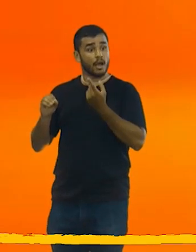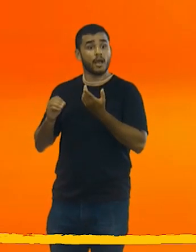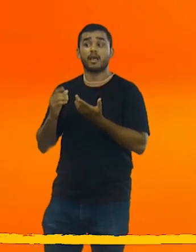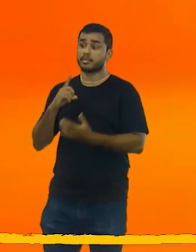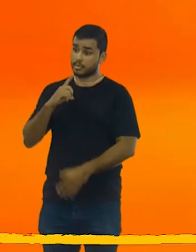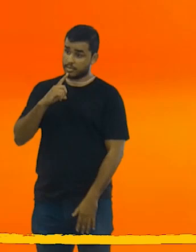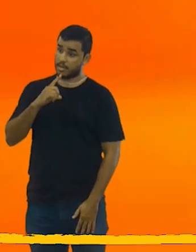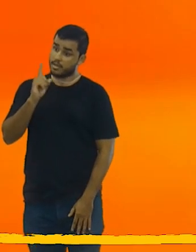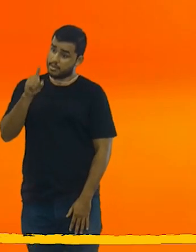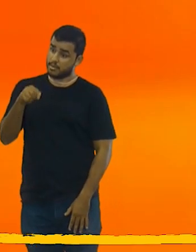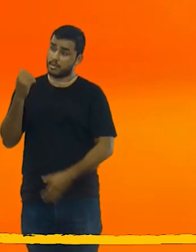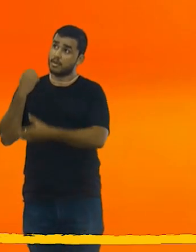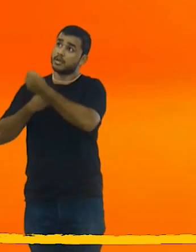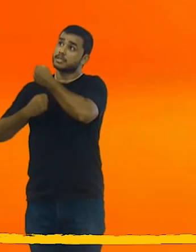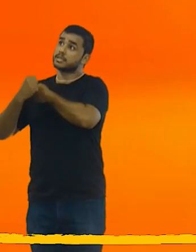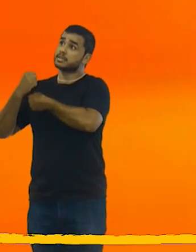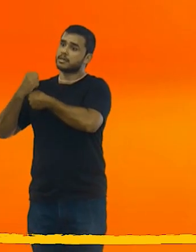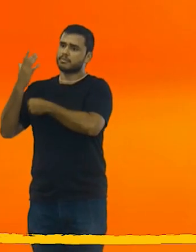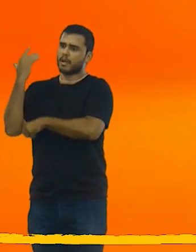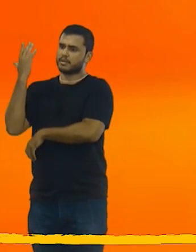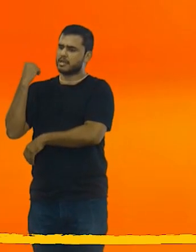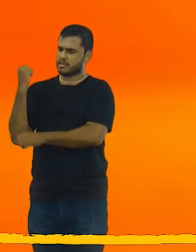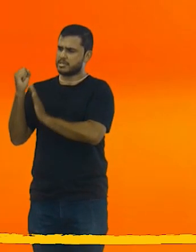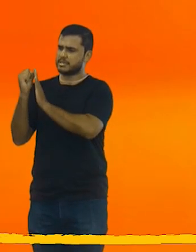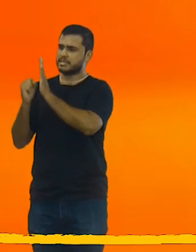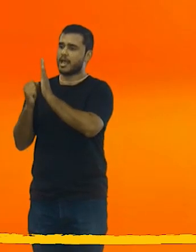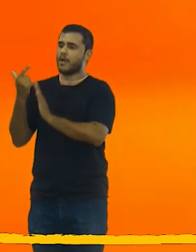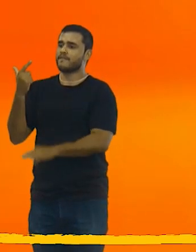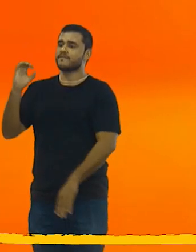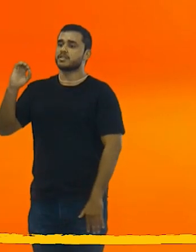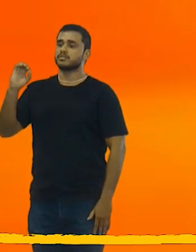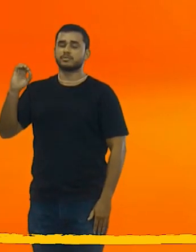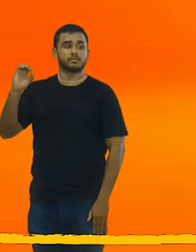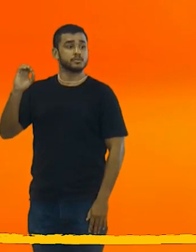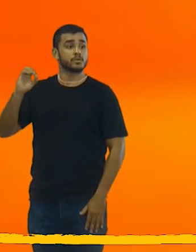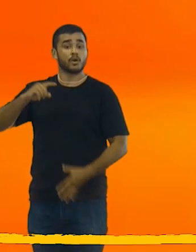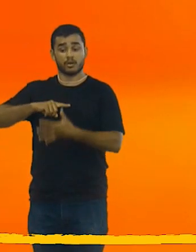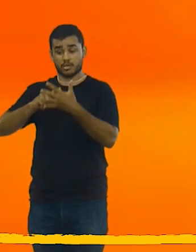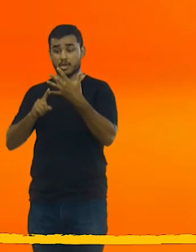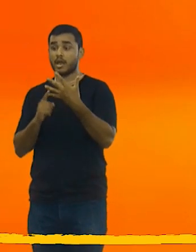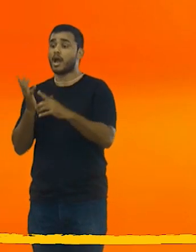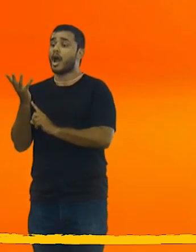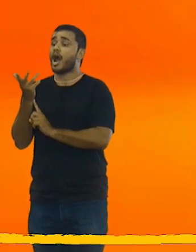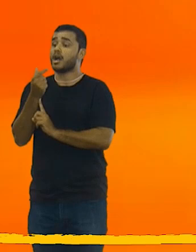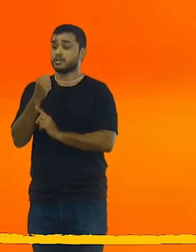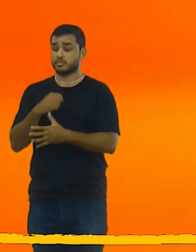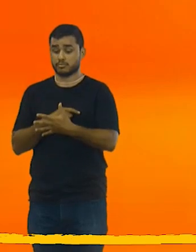no século XX, senhoras e senhores. As 5 principais, anota aí comigo.